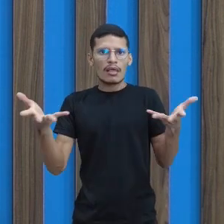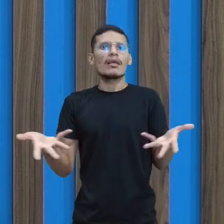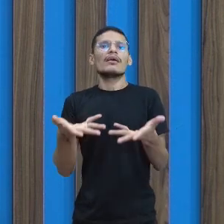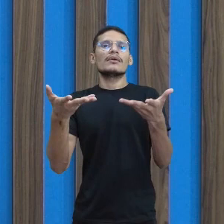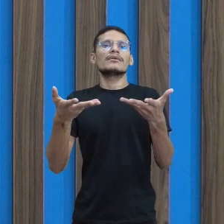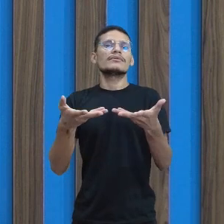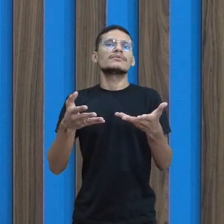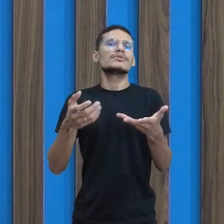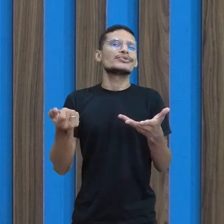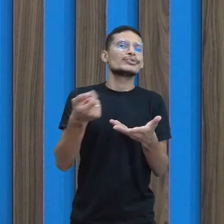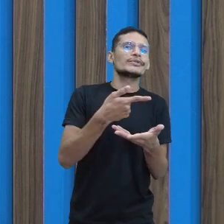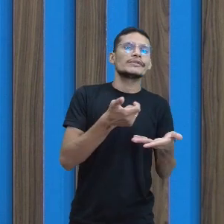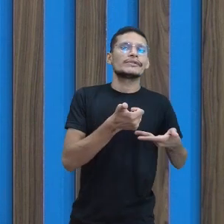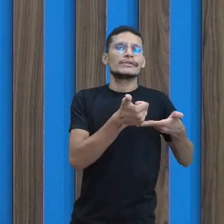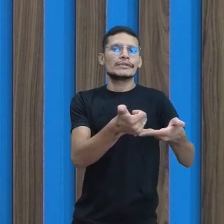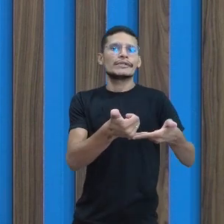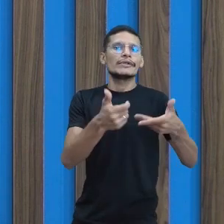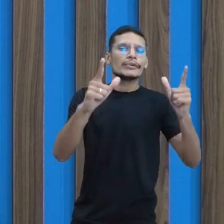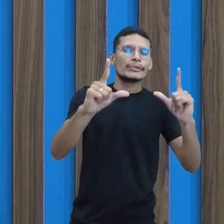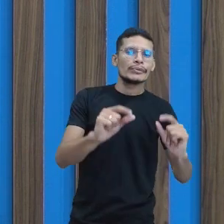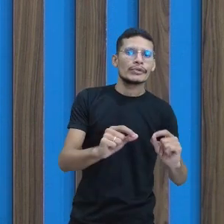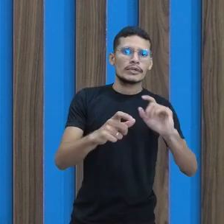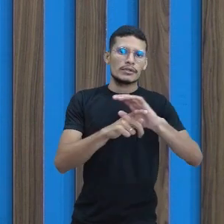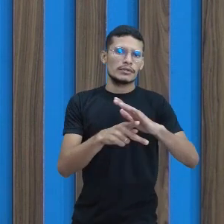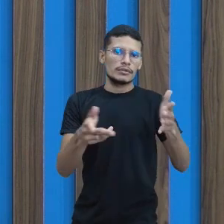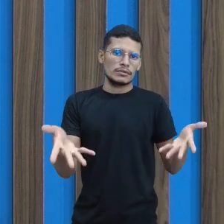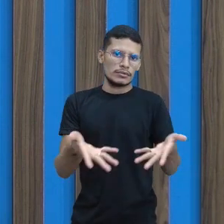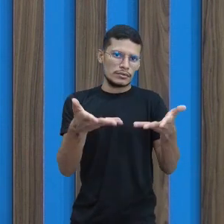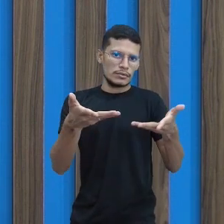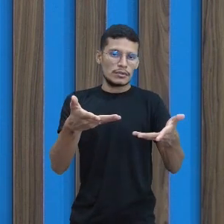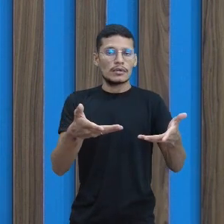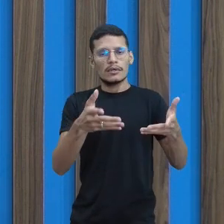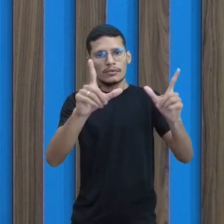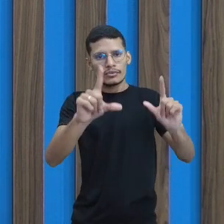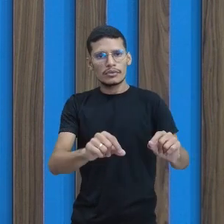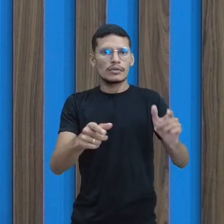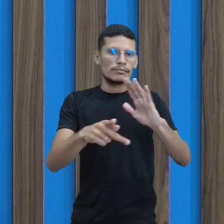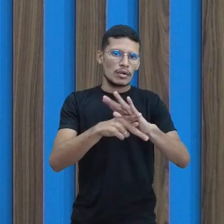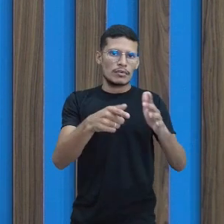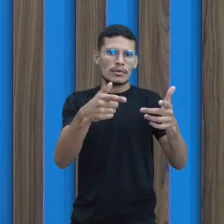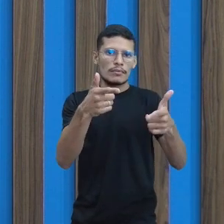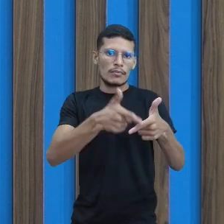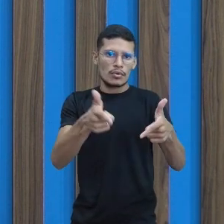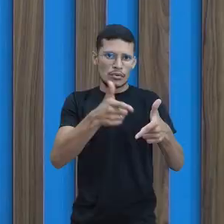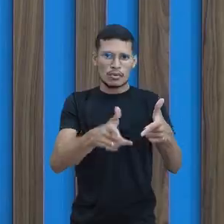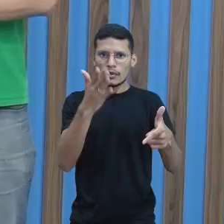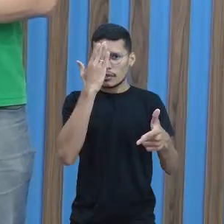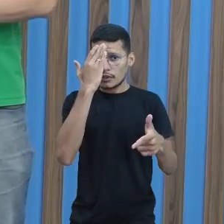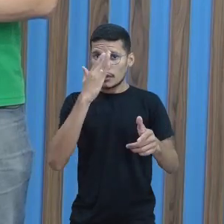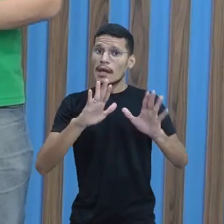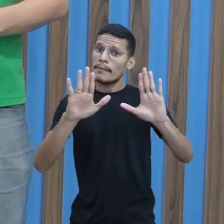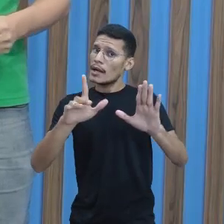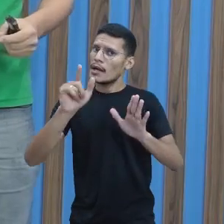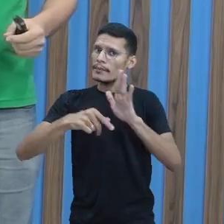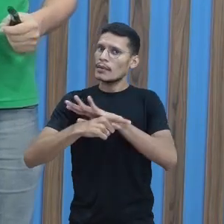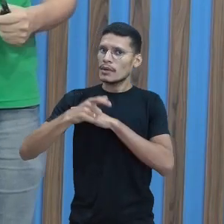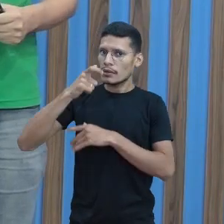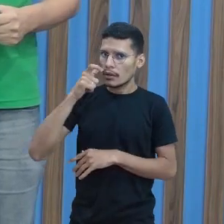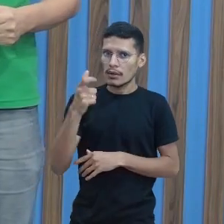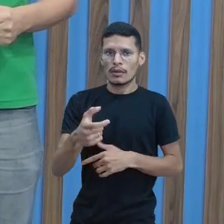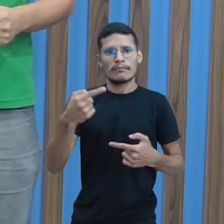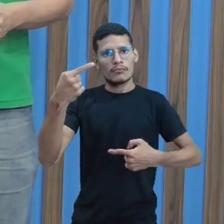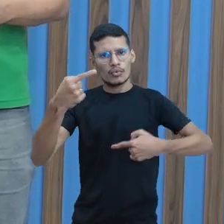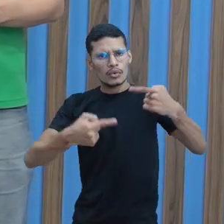né, para minimizar esses conflitos. E aí aqueles casos em que os interesses políticos e